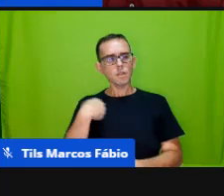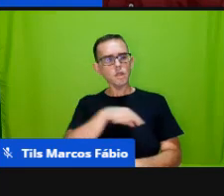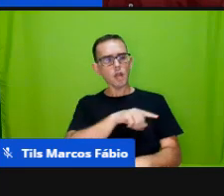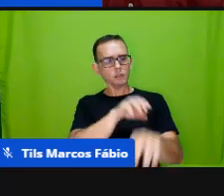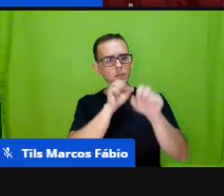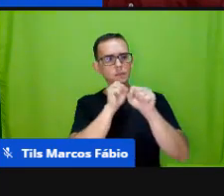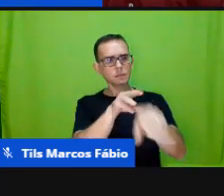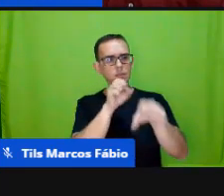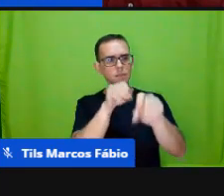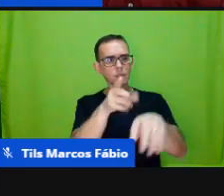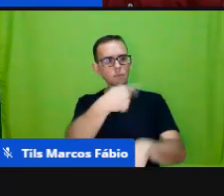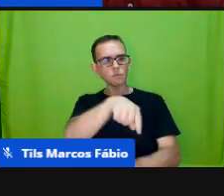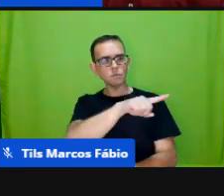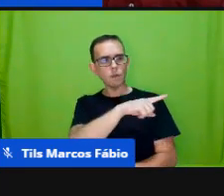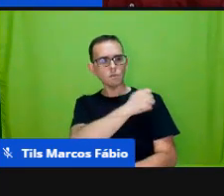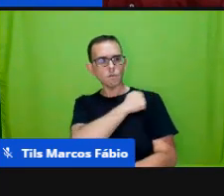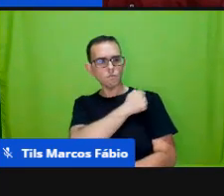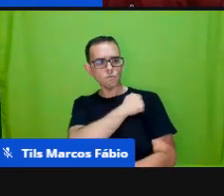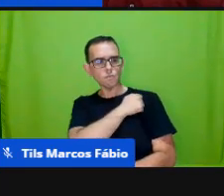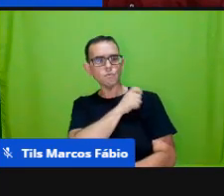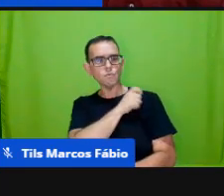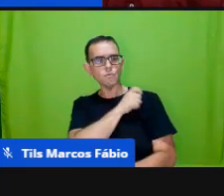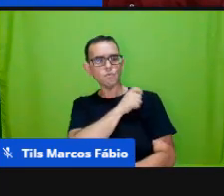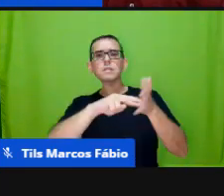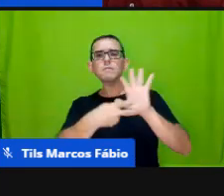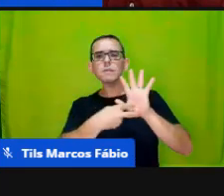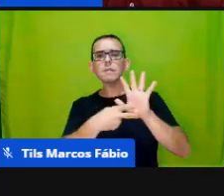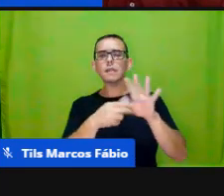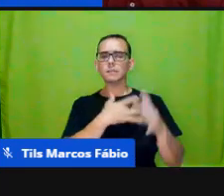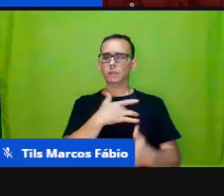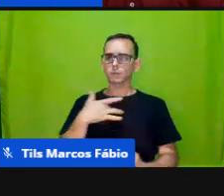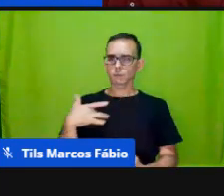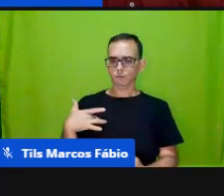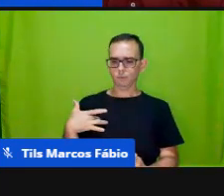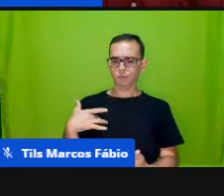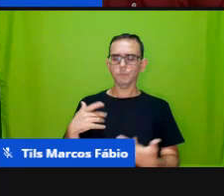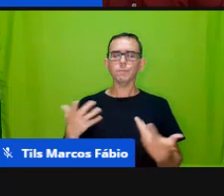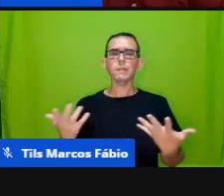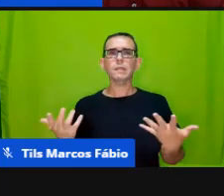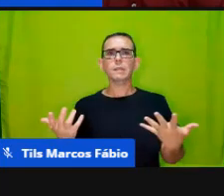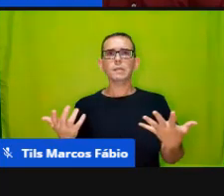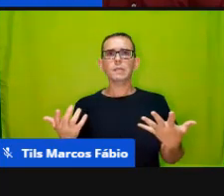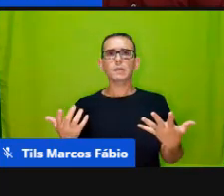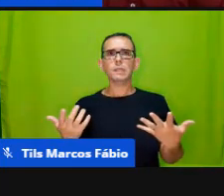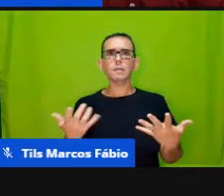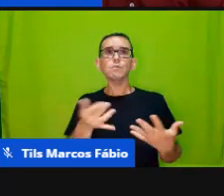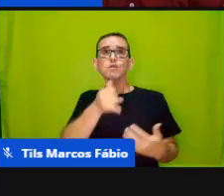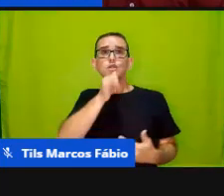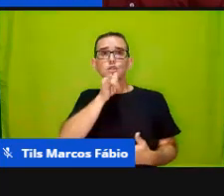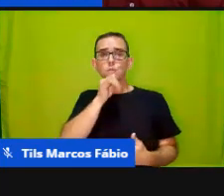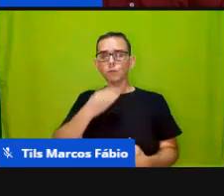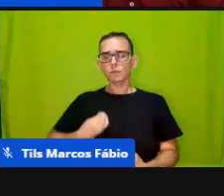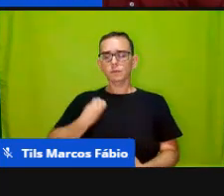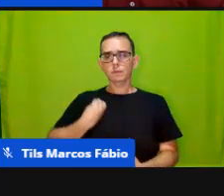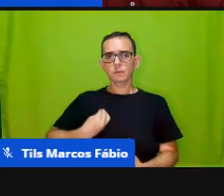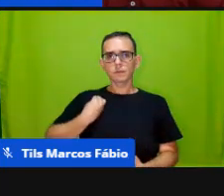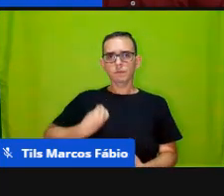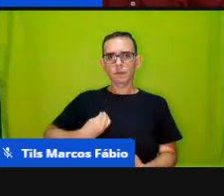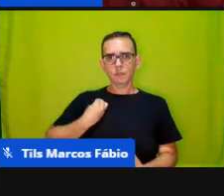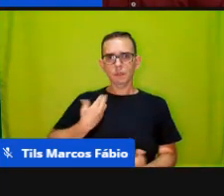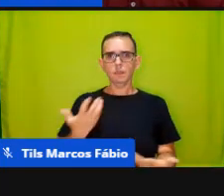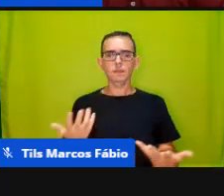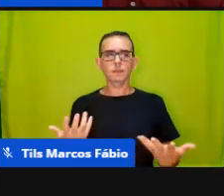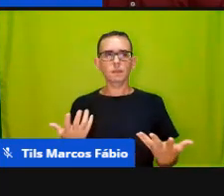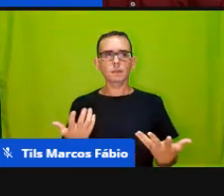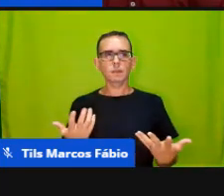alunos realmente o que significa saúde, os estilos de vida, né? E o